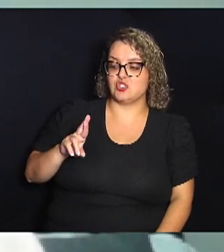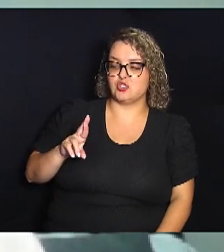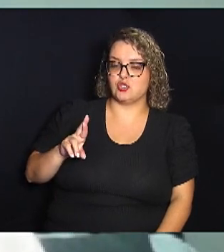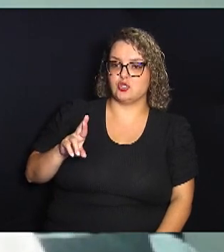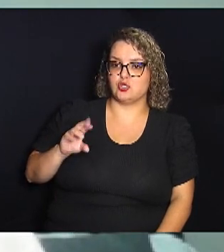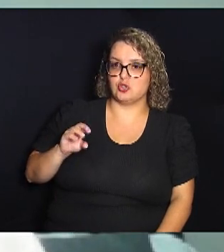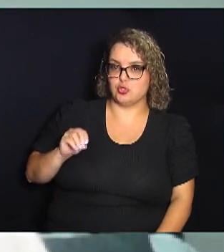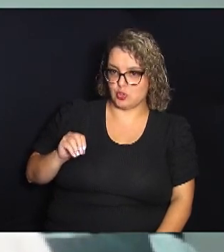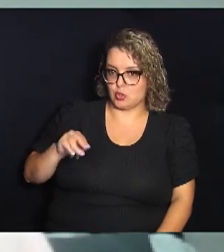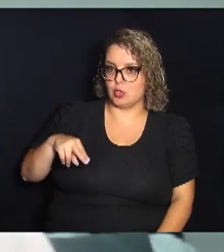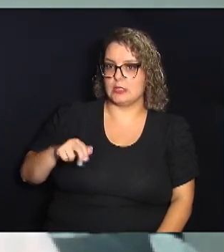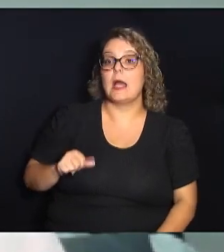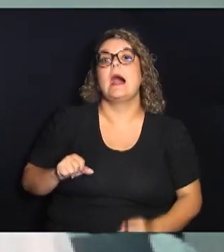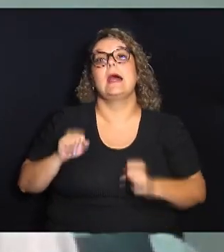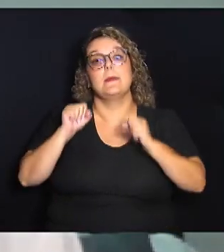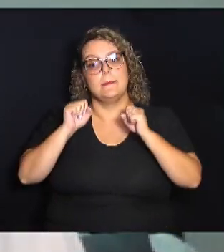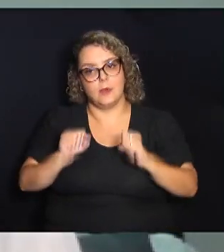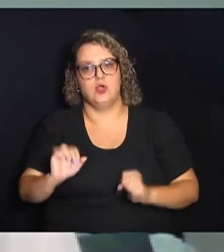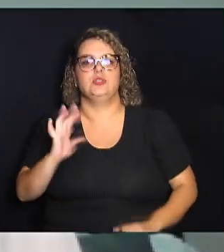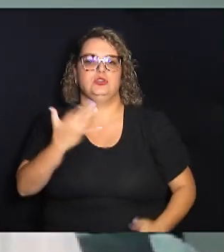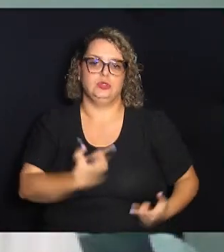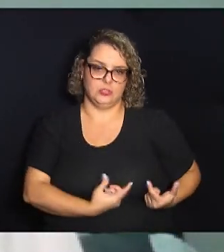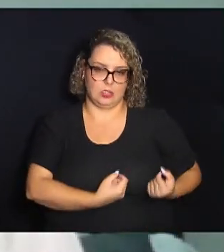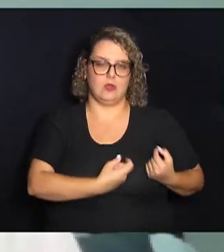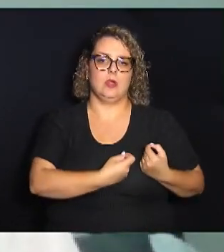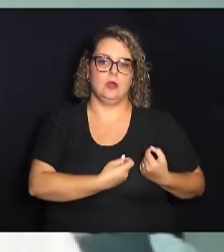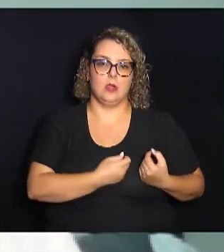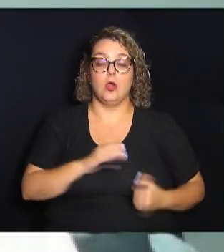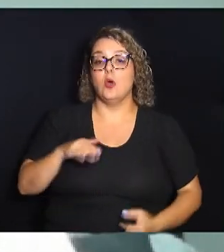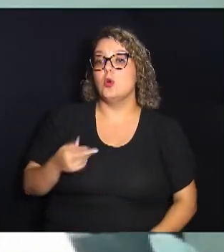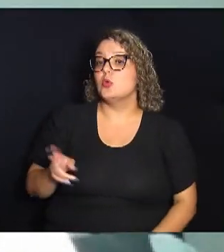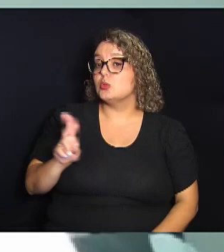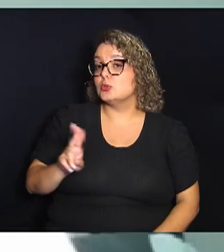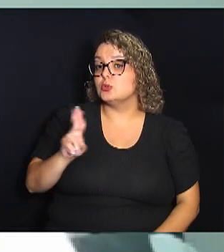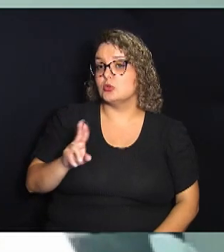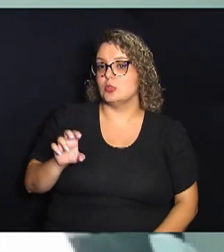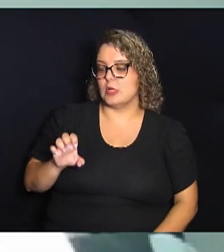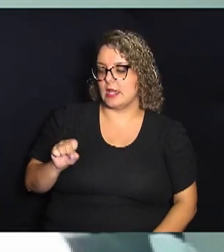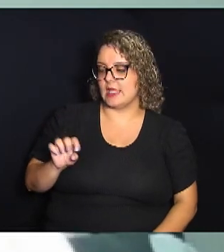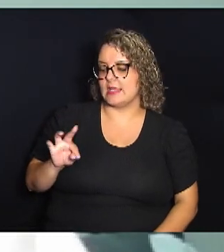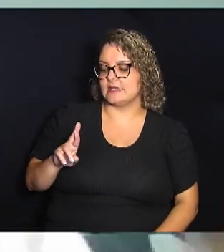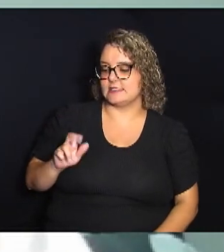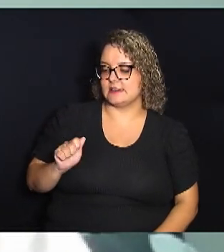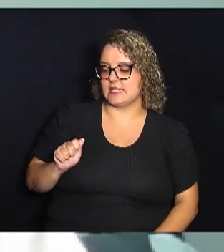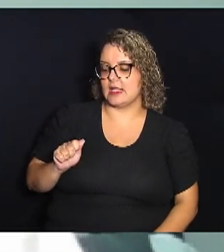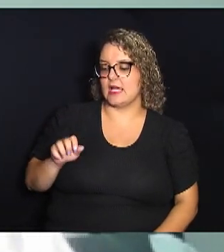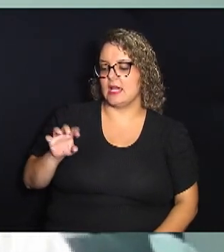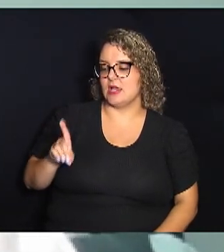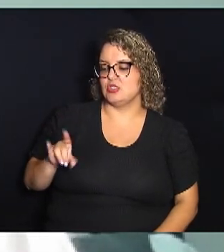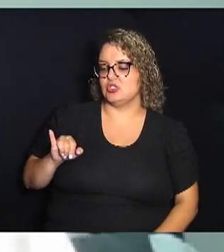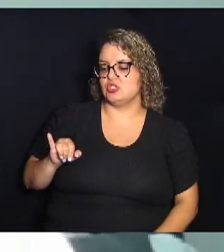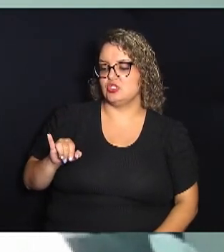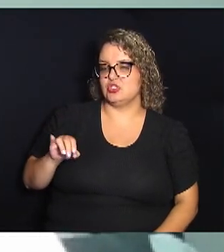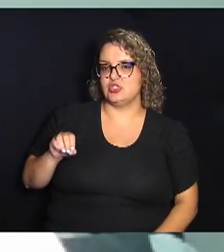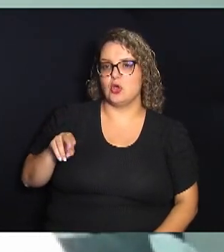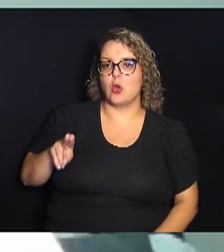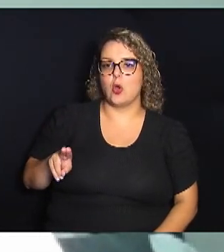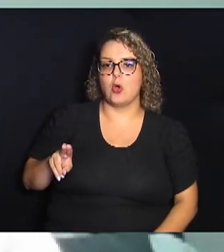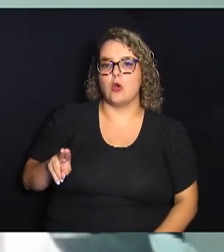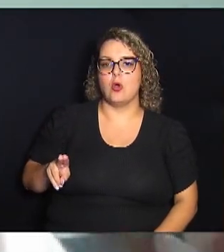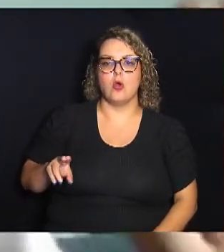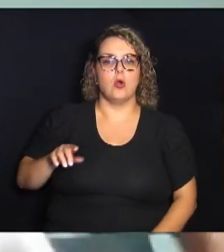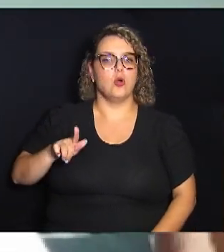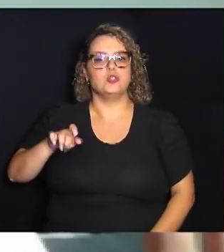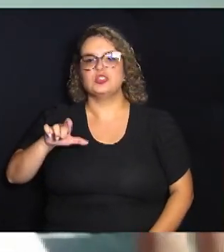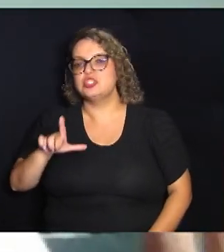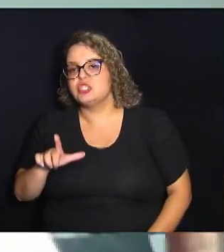de mama. Então, quando você usa, por exemplo, um estradiol por via periférica, via gel ou via